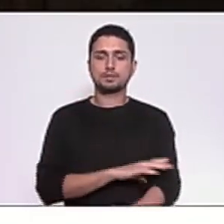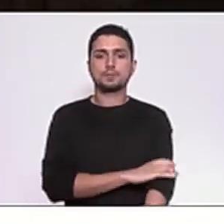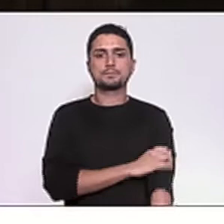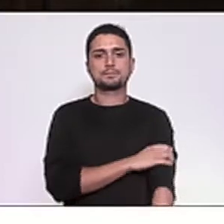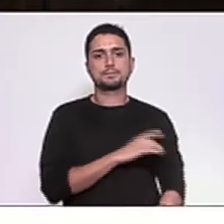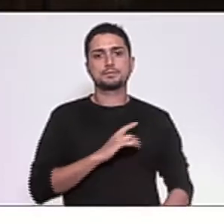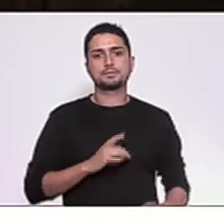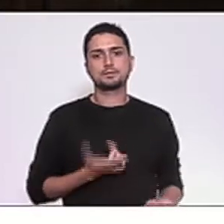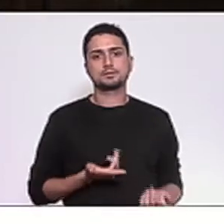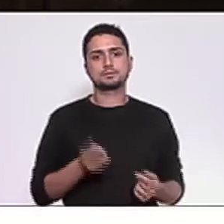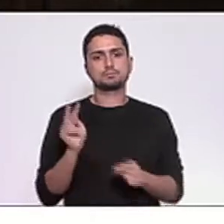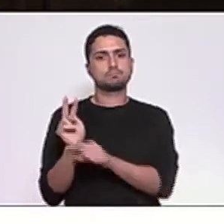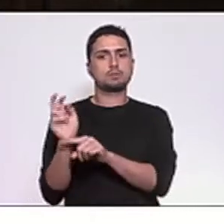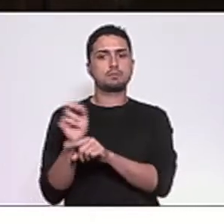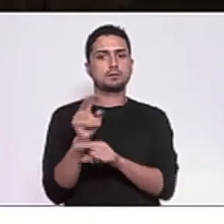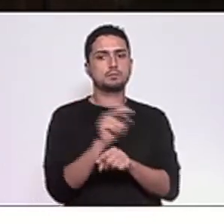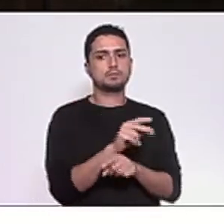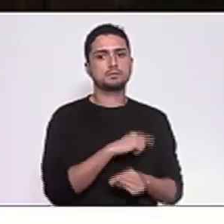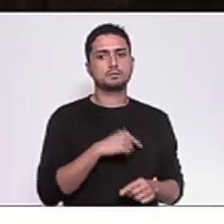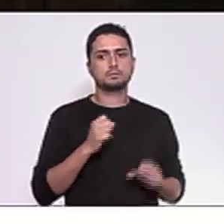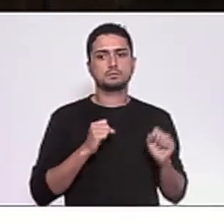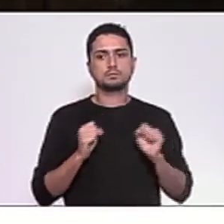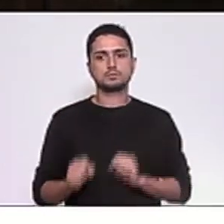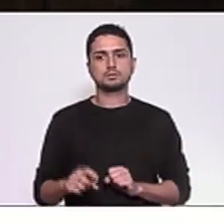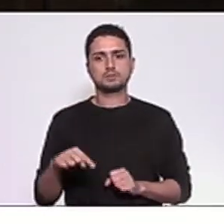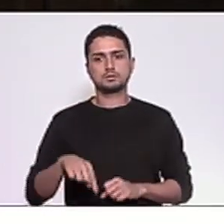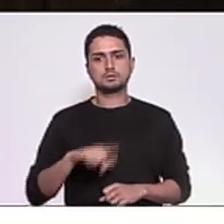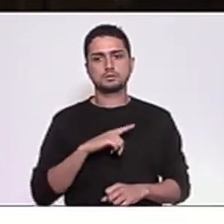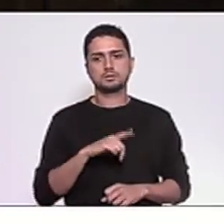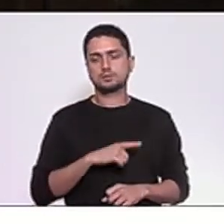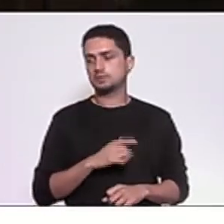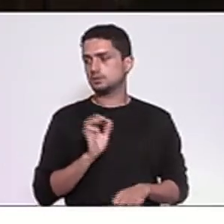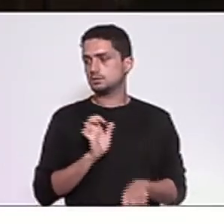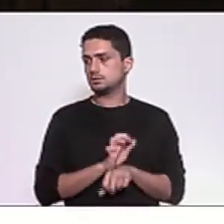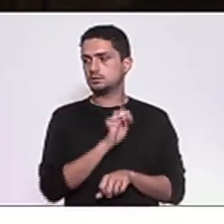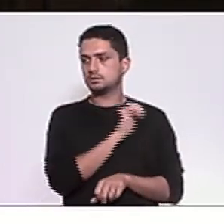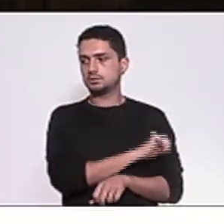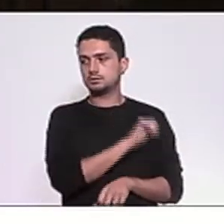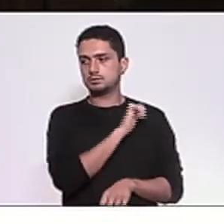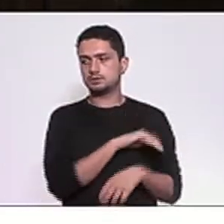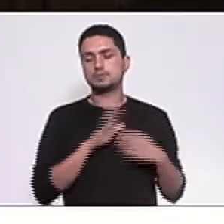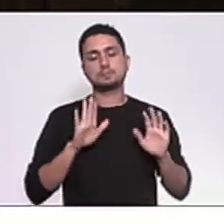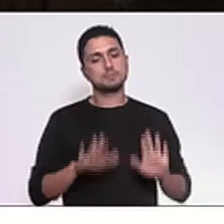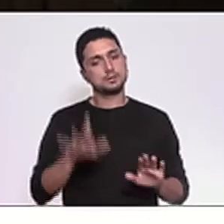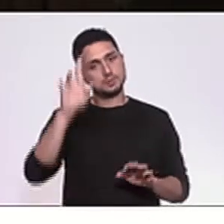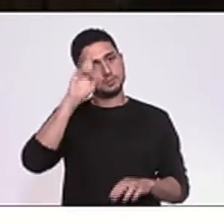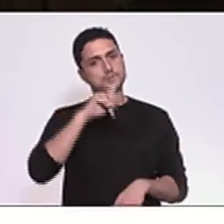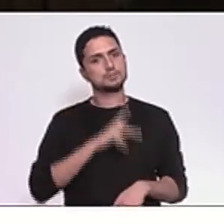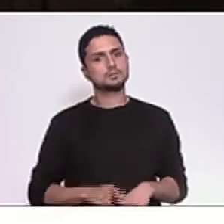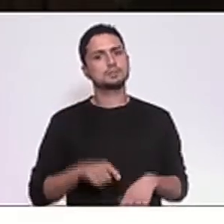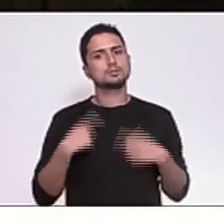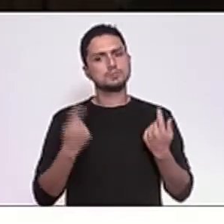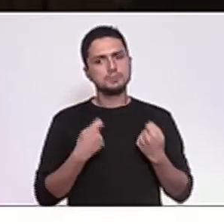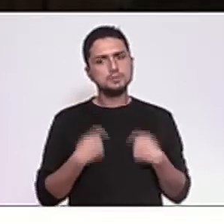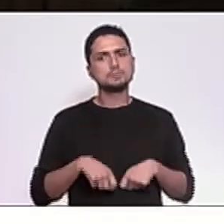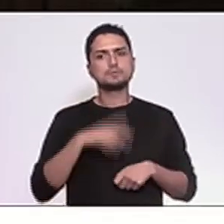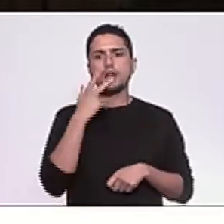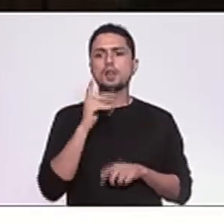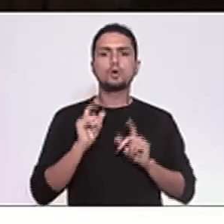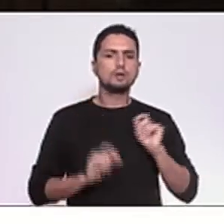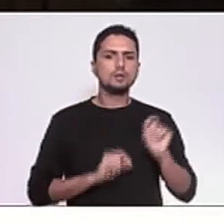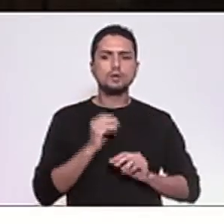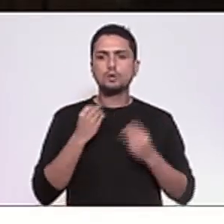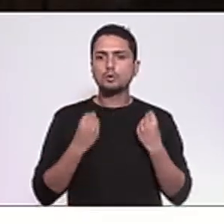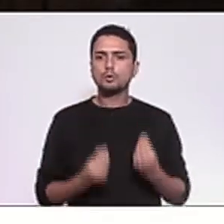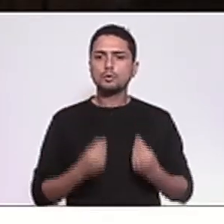que temos no Estado brasileiro. Mas, senhora presidenta, temos que falar o quanto que isso